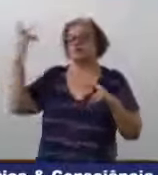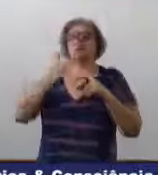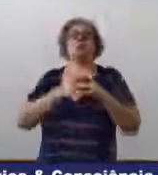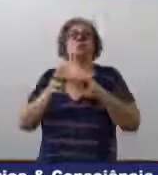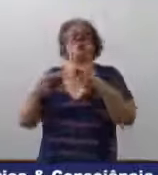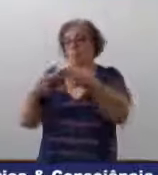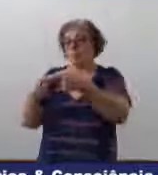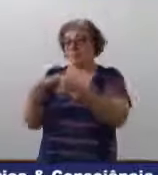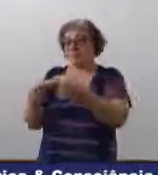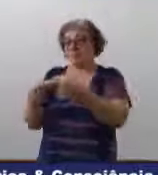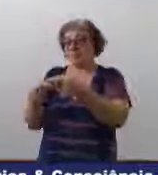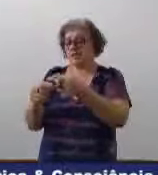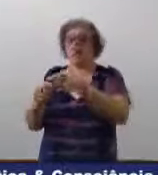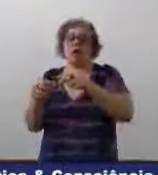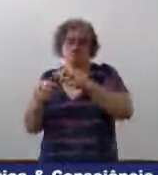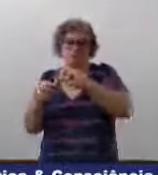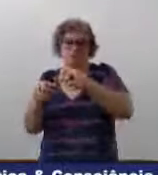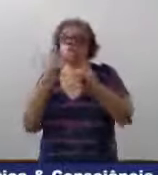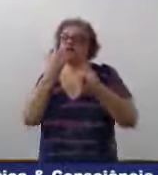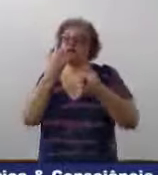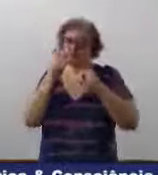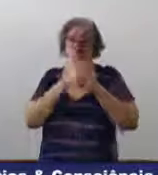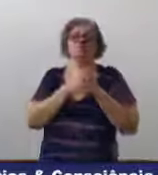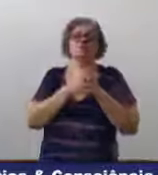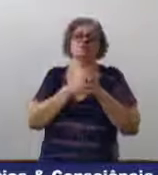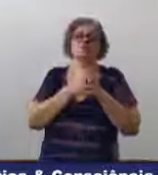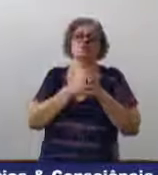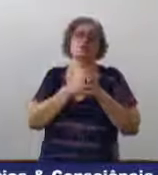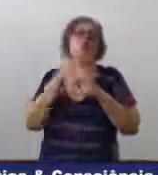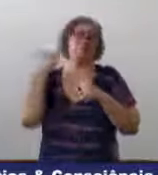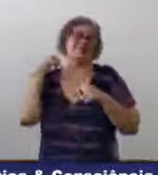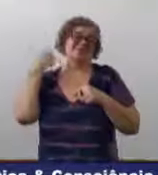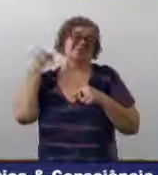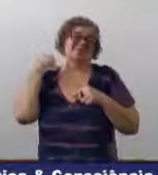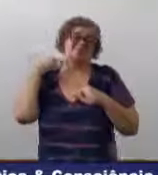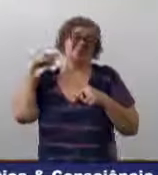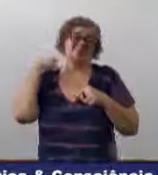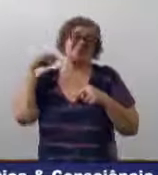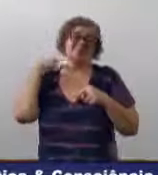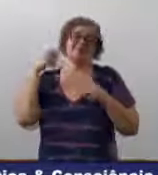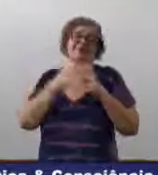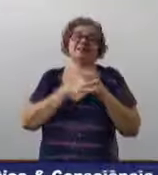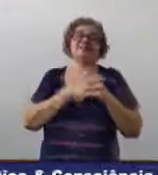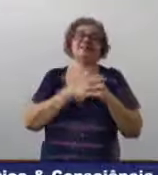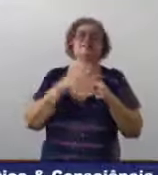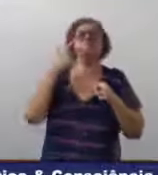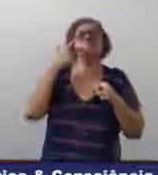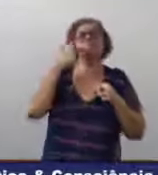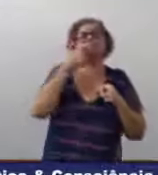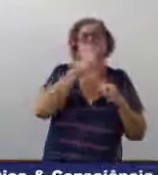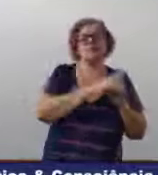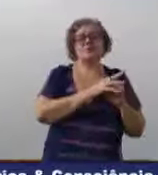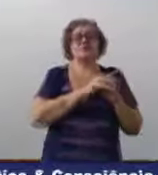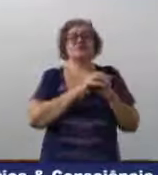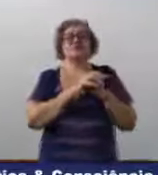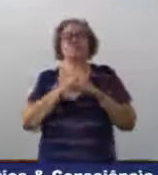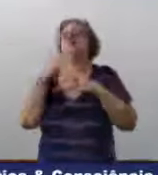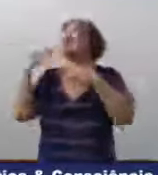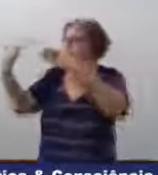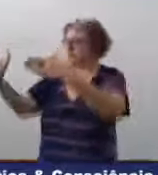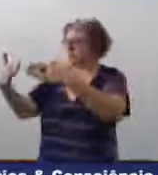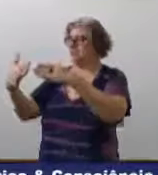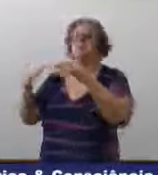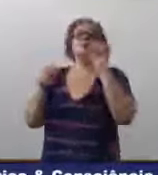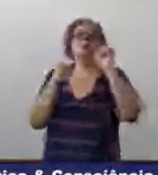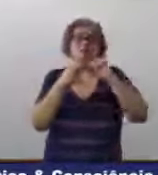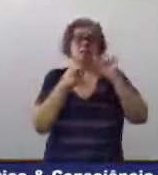tipo de bolachinha mineira que a gente sabe que é muito gostosa. E a gente tem a amizade dessa pessoa. E pede: